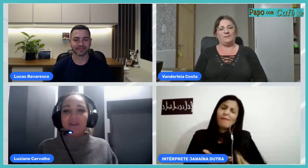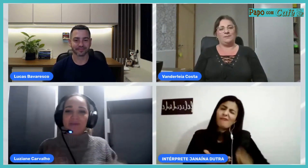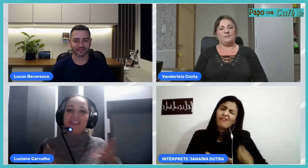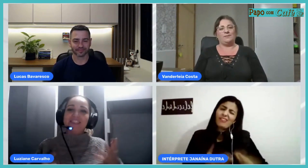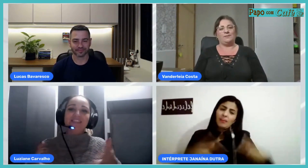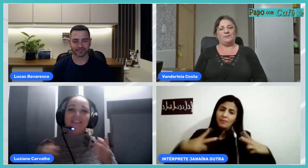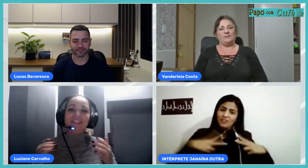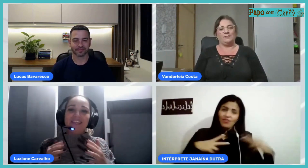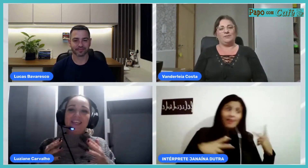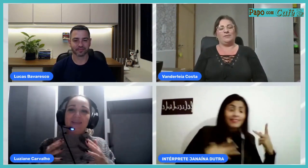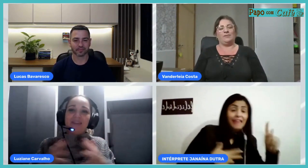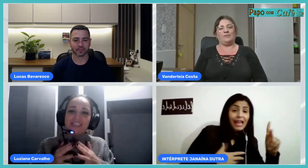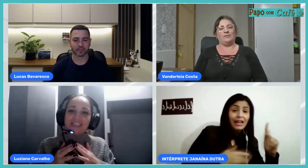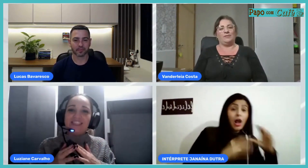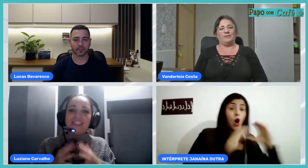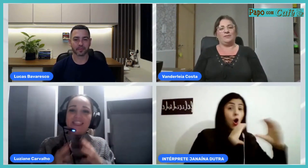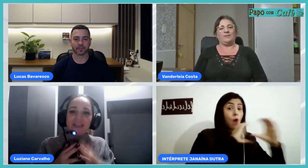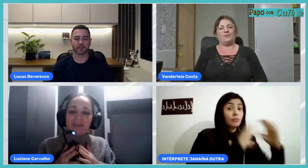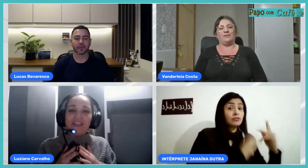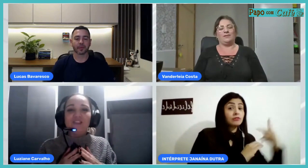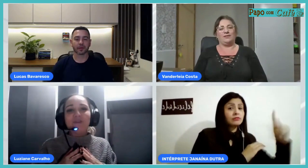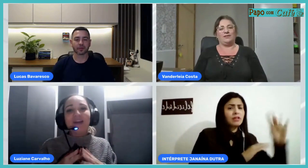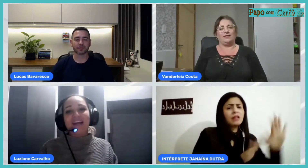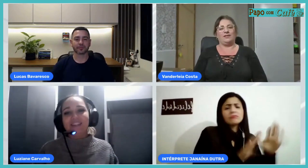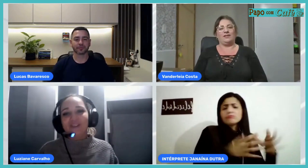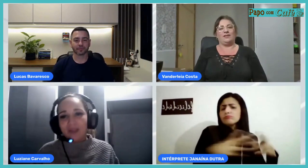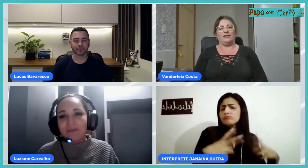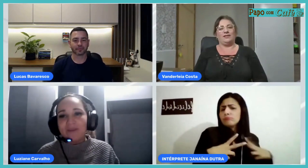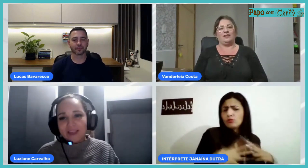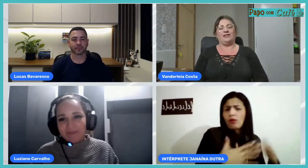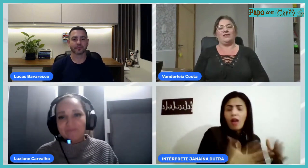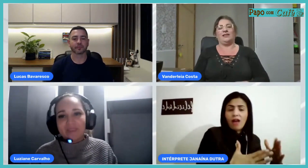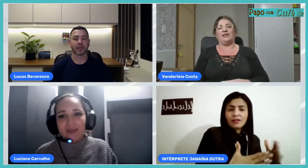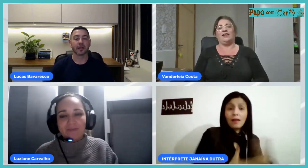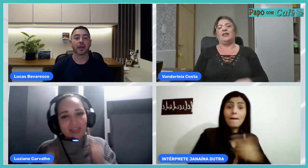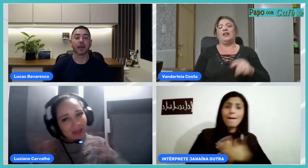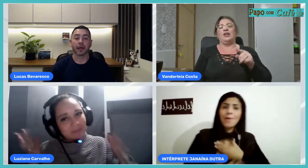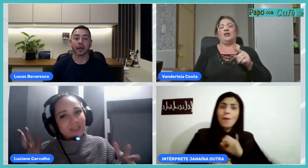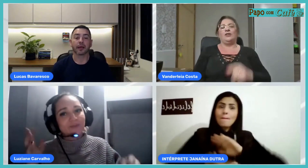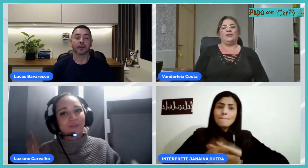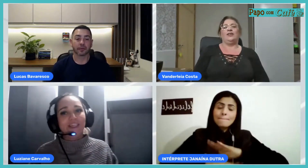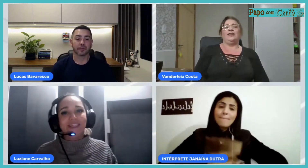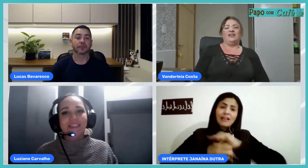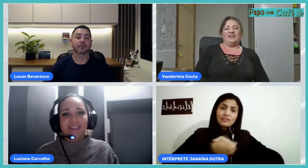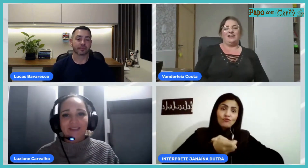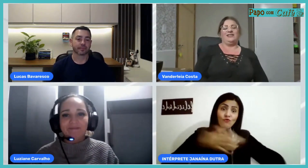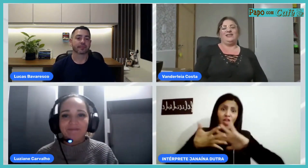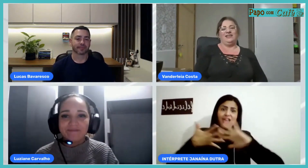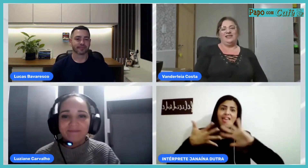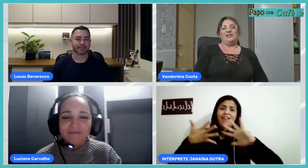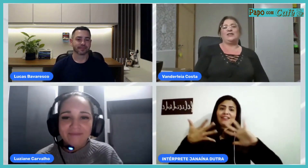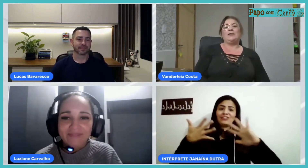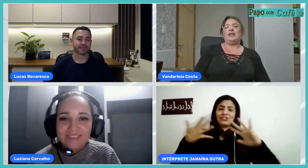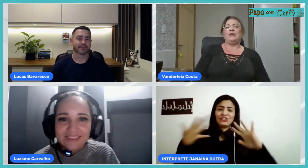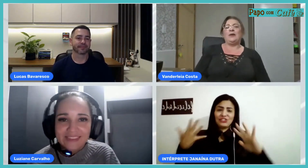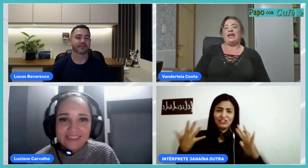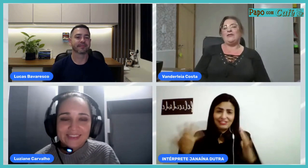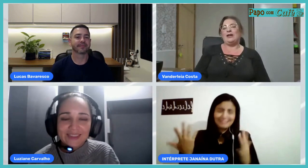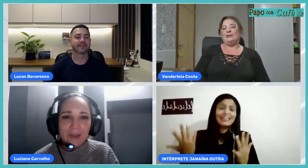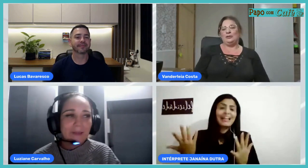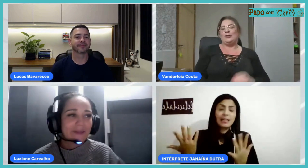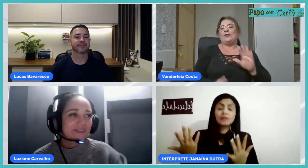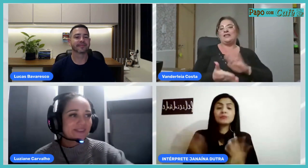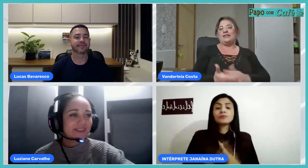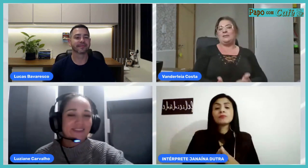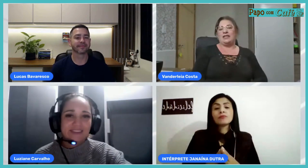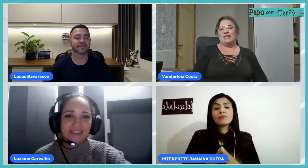Então, a comunicação dele é mais restrita, é mais truncada do que a minha. A minha ela é mais fluida, né? Tu sabe que eu peguei